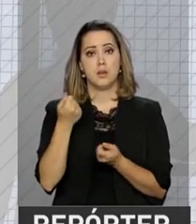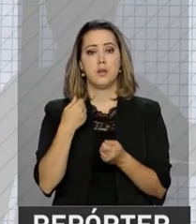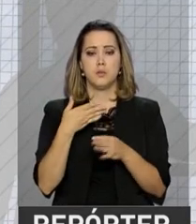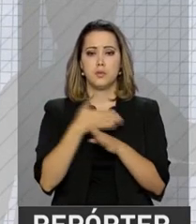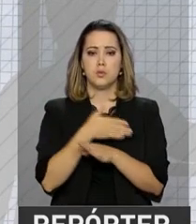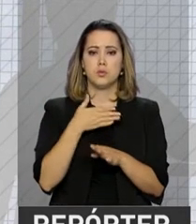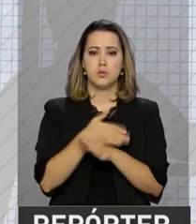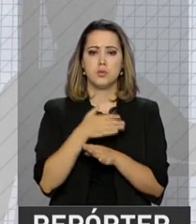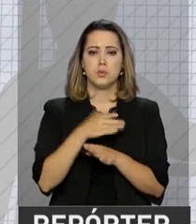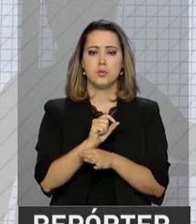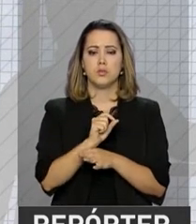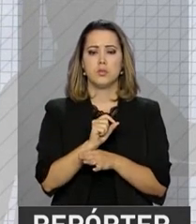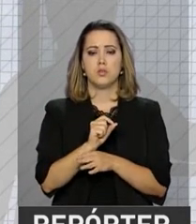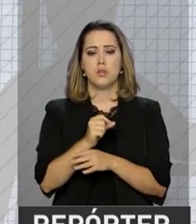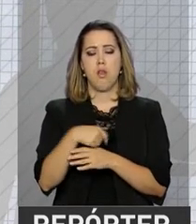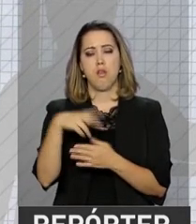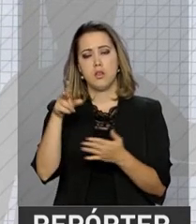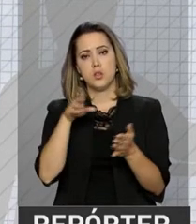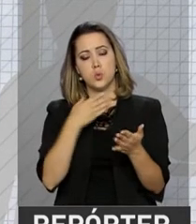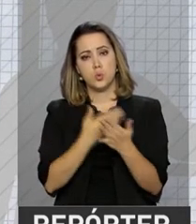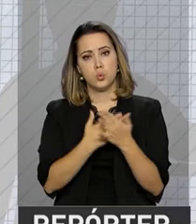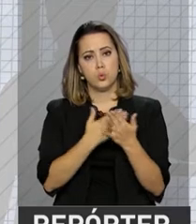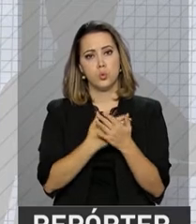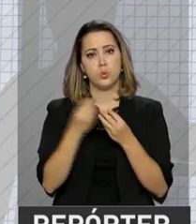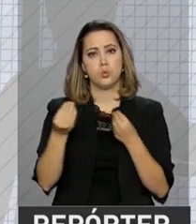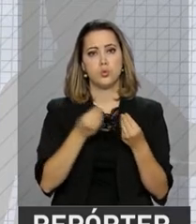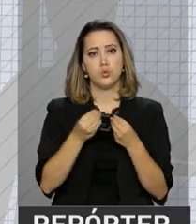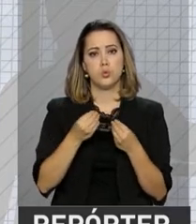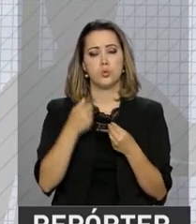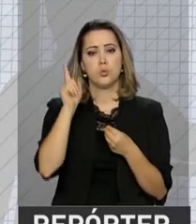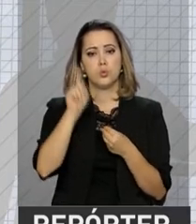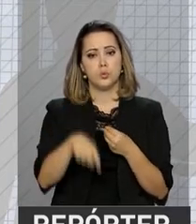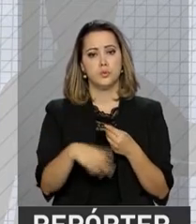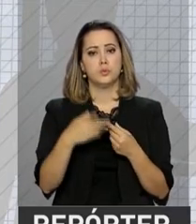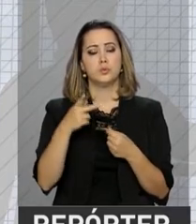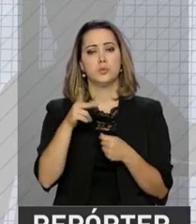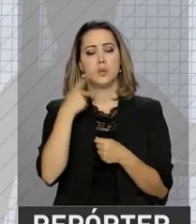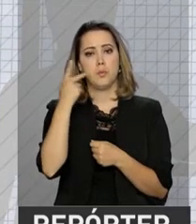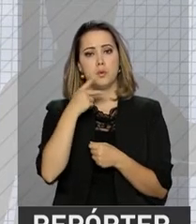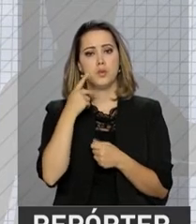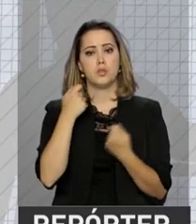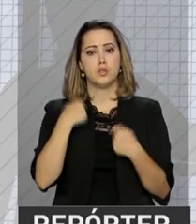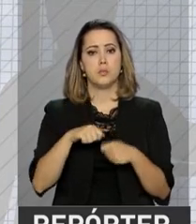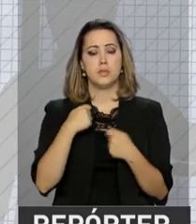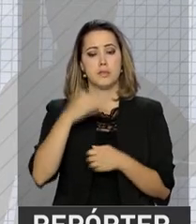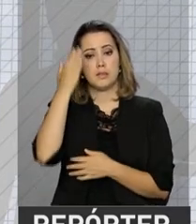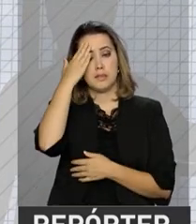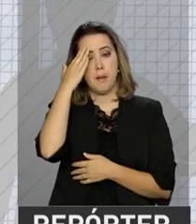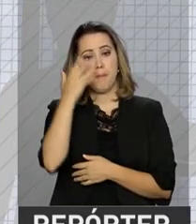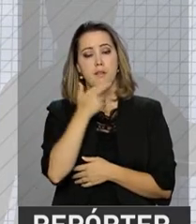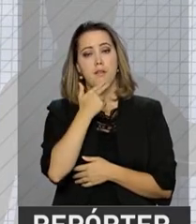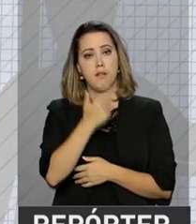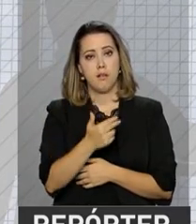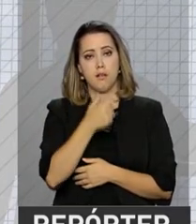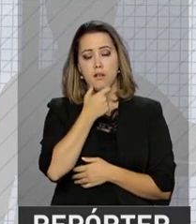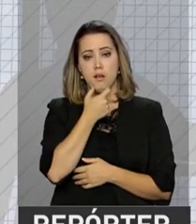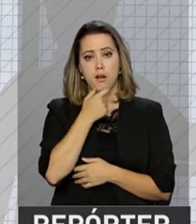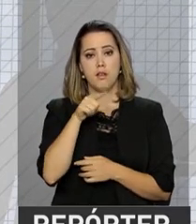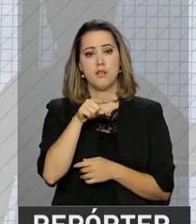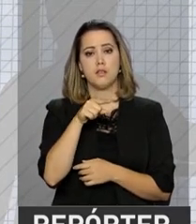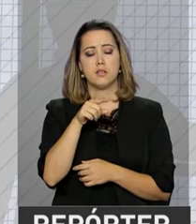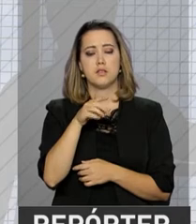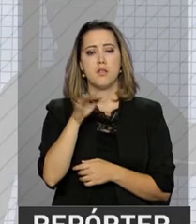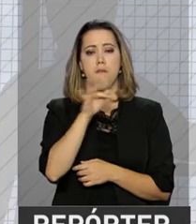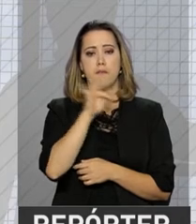e análise geopolítica sobre os países de origem. O voluntário deve ter conhecimento avançado de inglês, francês ou